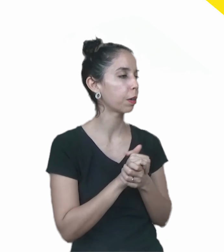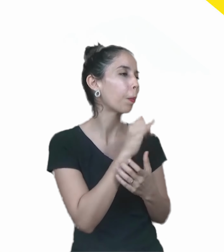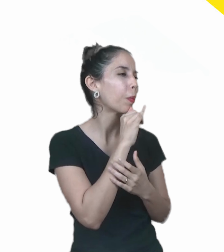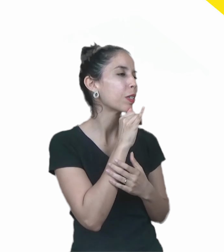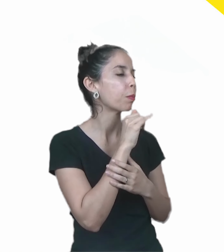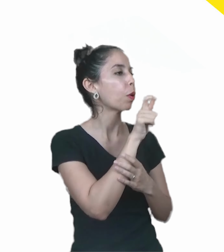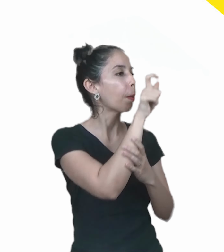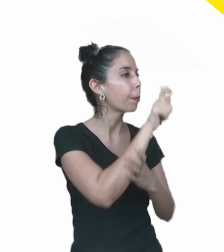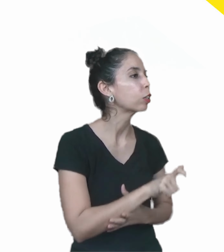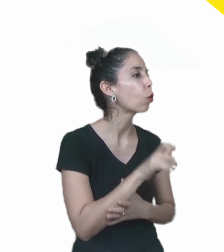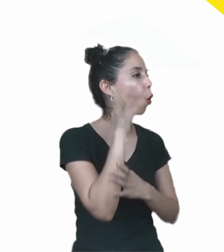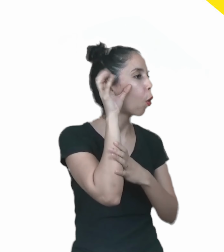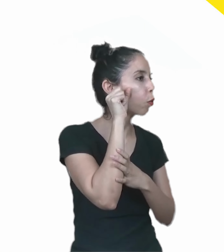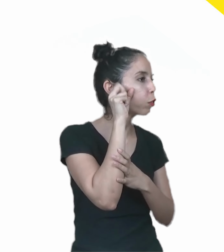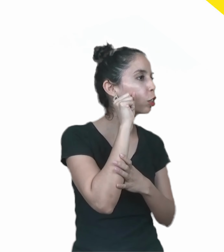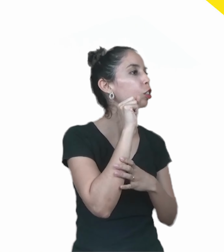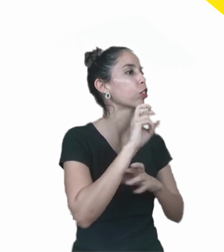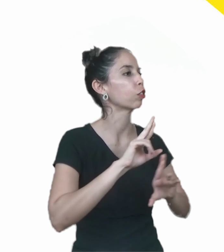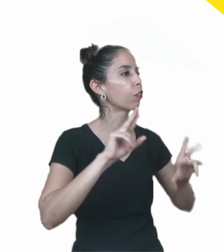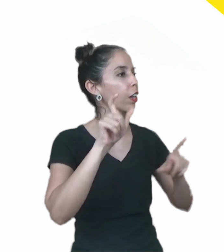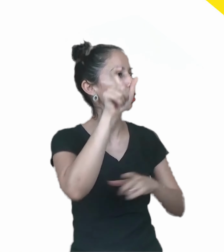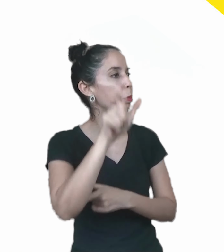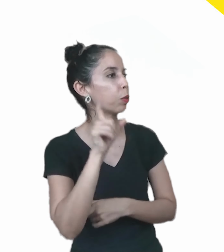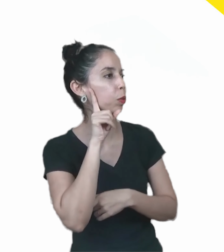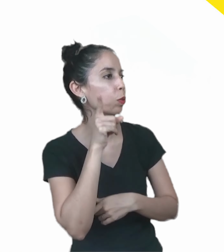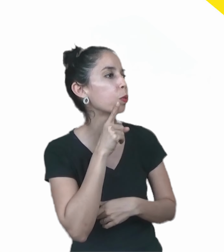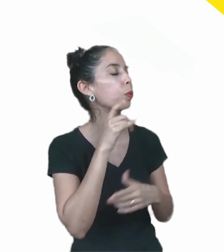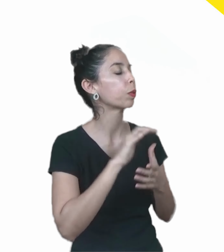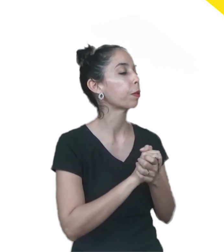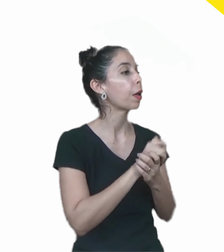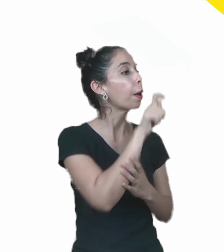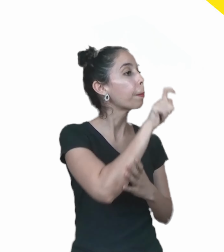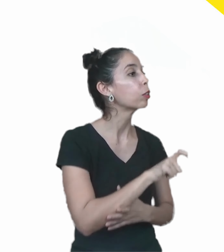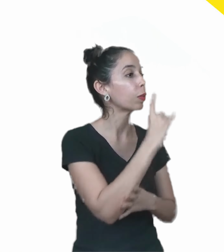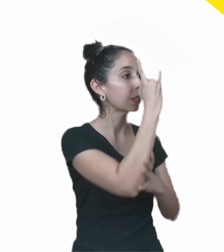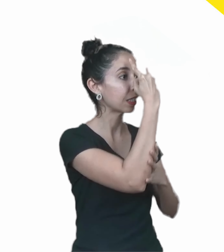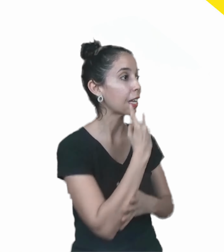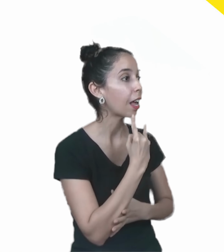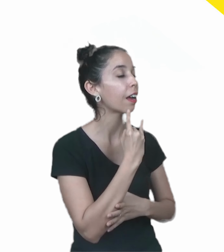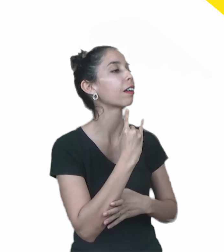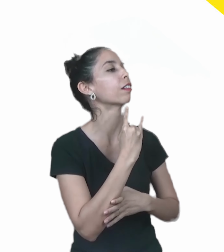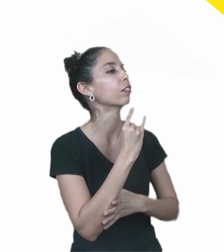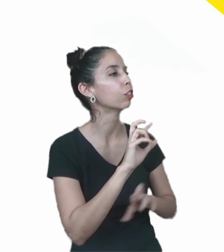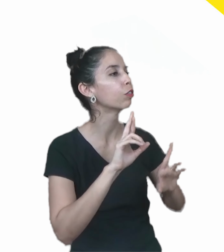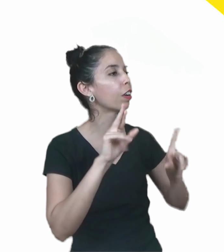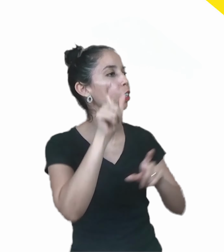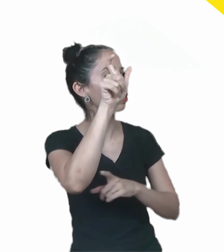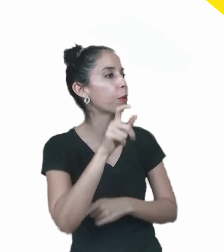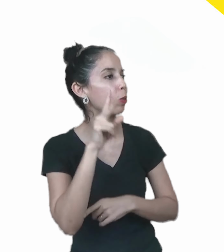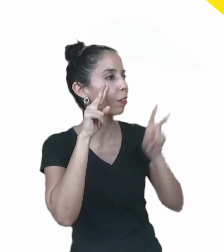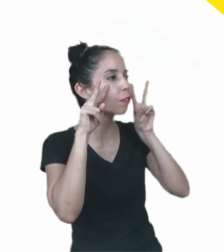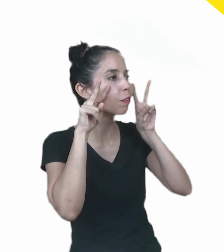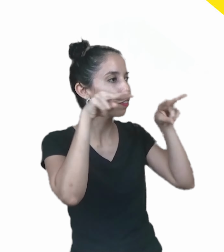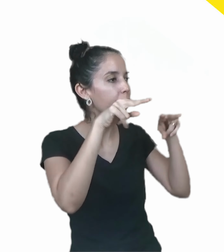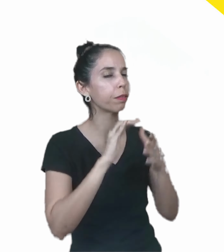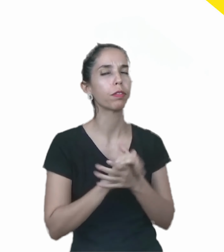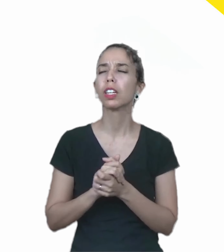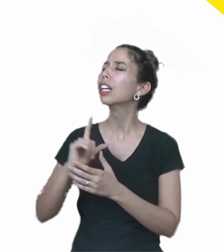O oposto de pessoa surda é pessoa ouvinte O oposto de pessoa cega ou com baixa visão é pessoa vidente